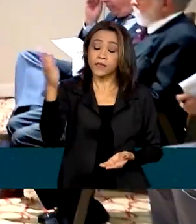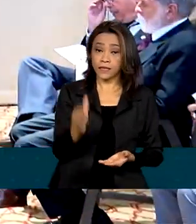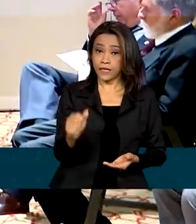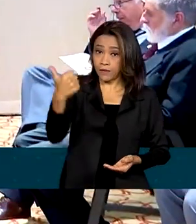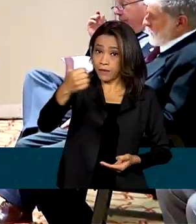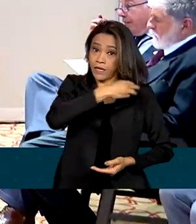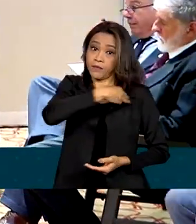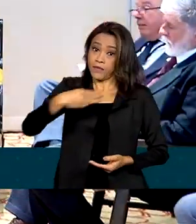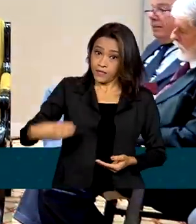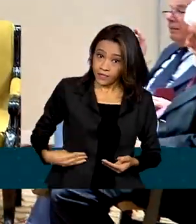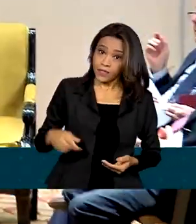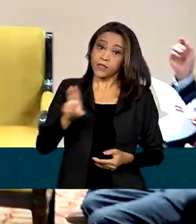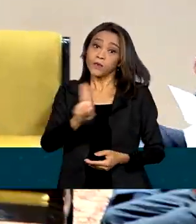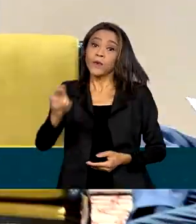Mia Mutley